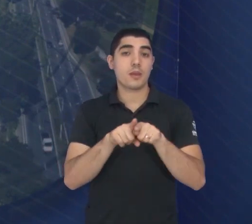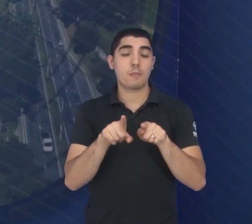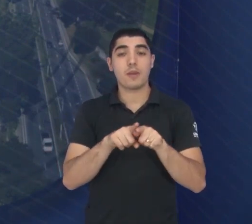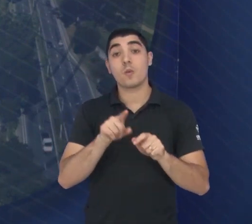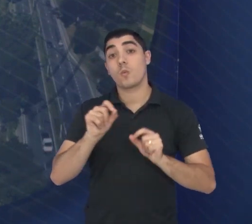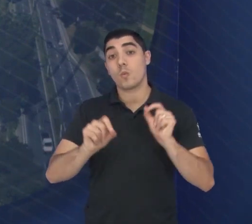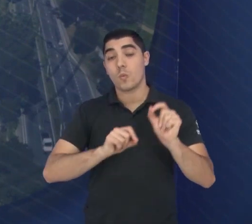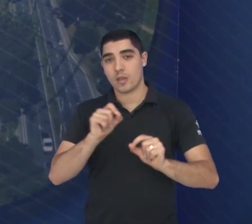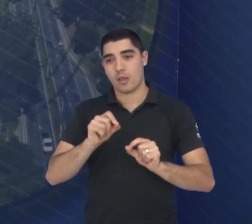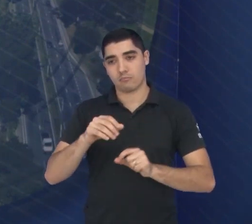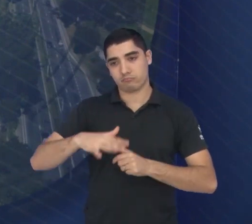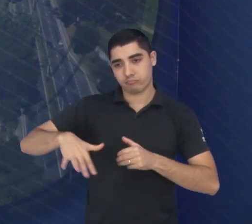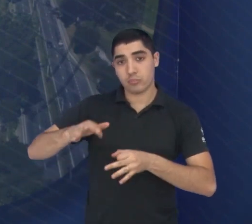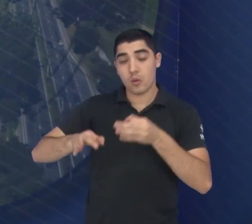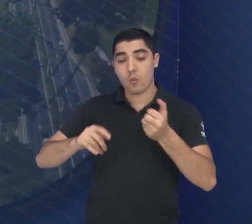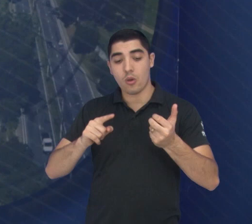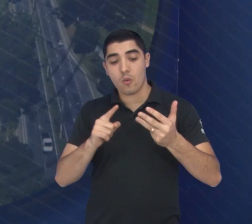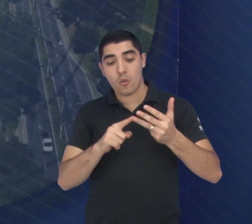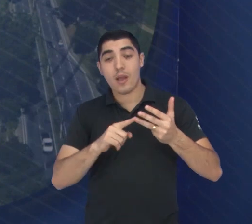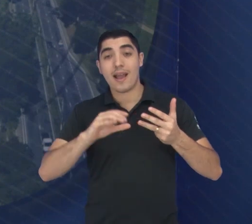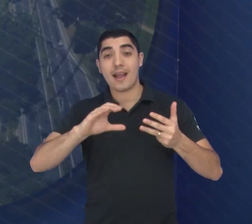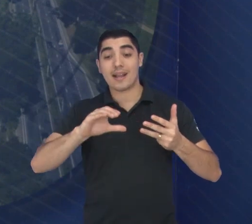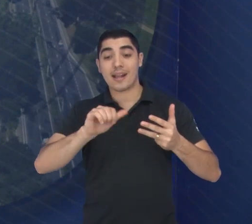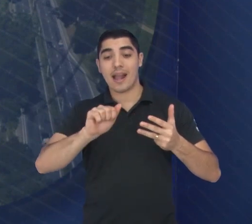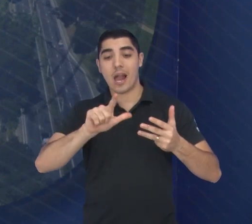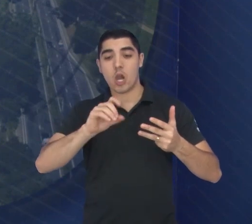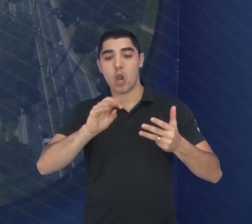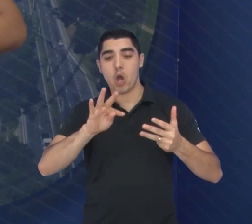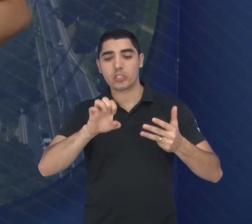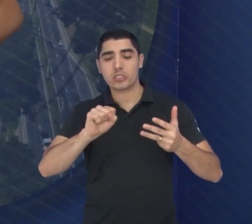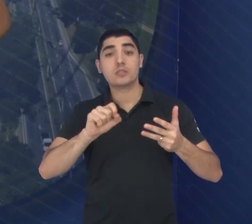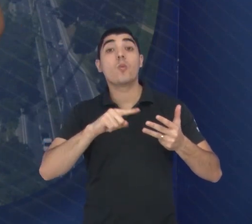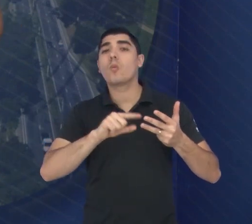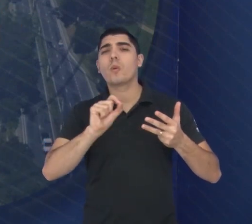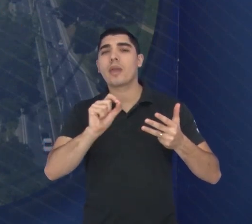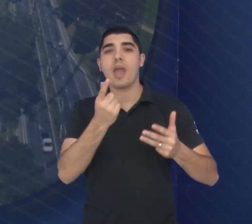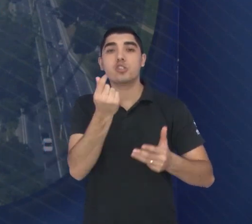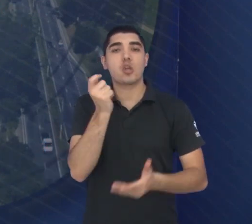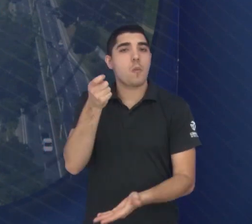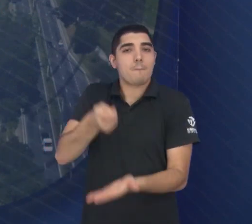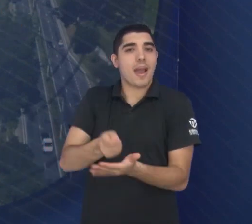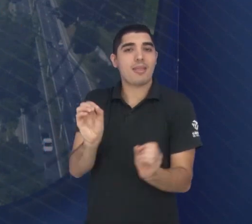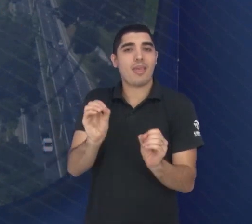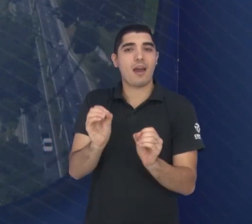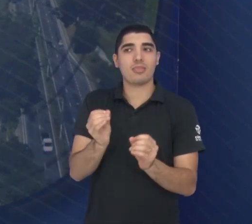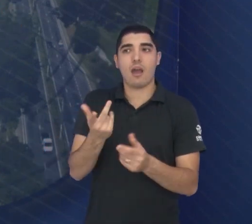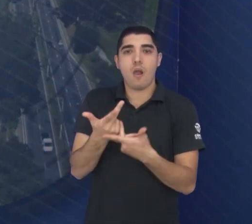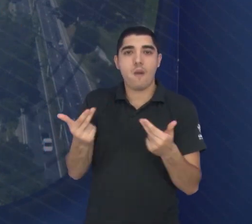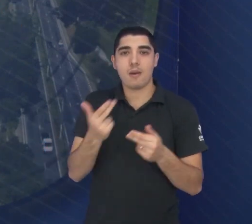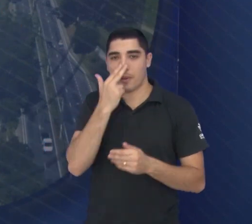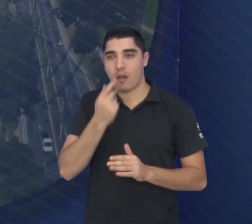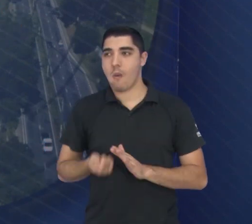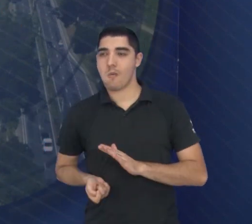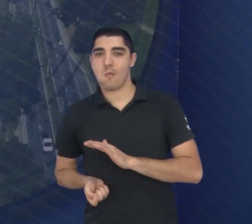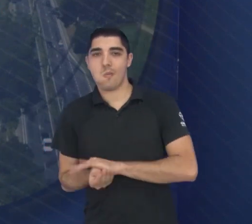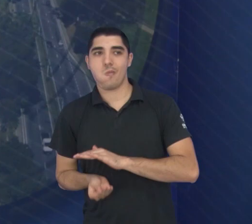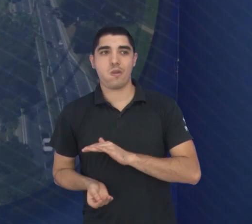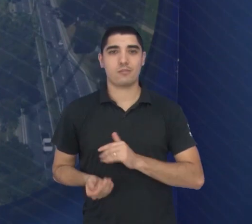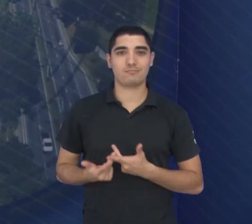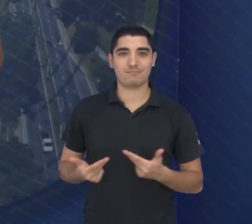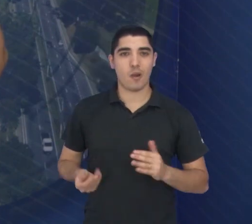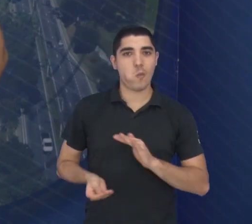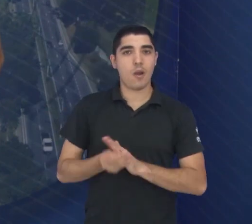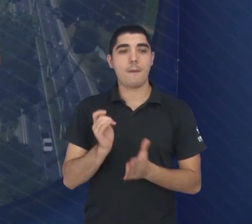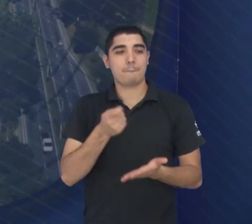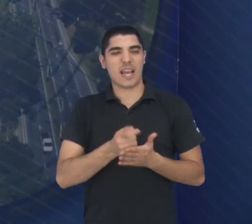também jurídica, os calotes. Começar com o Eduardo, então. Eduardo, é um assunto delicado, né? Como lidar com